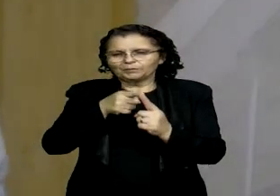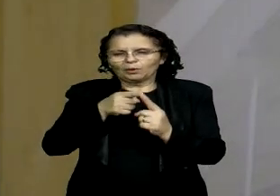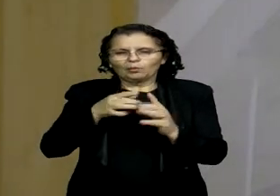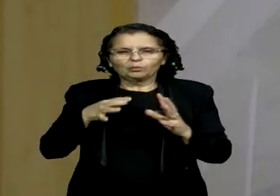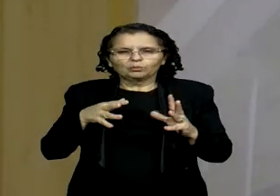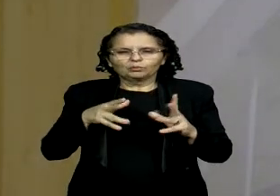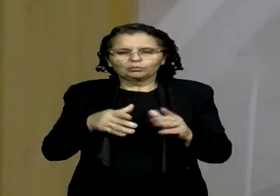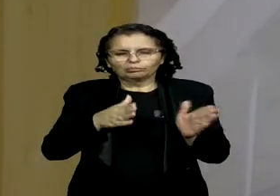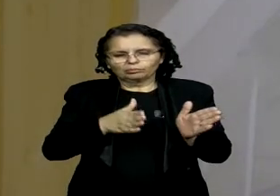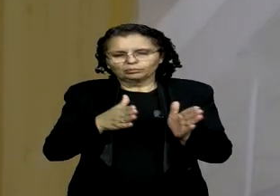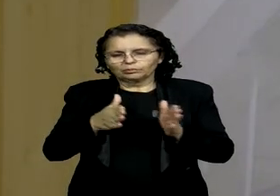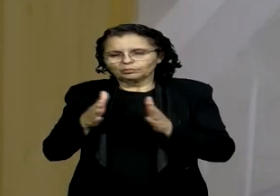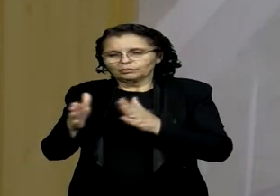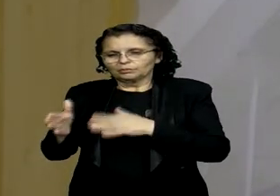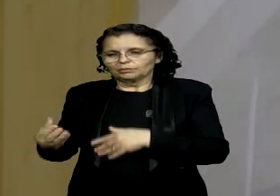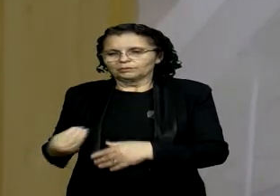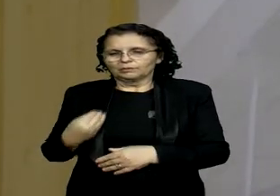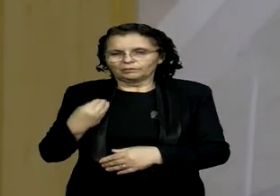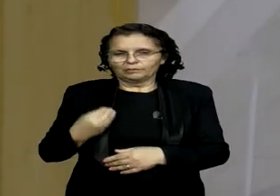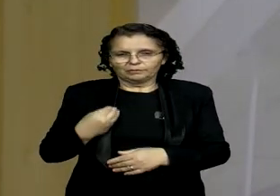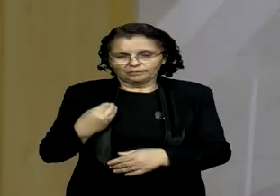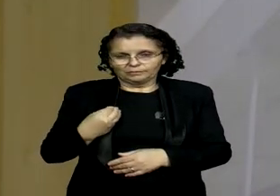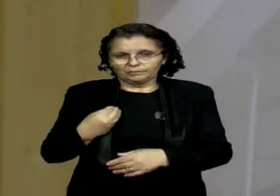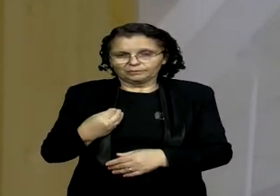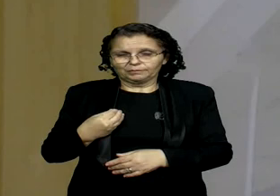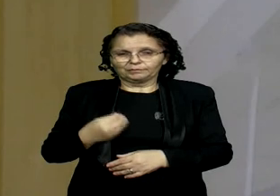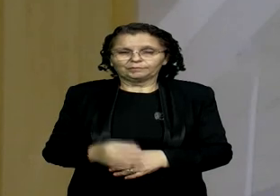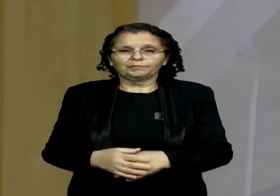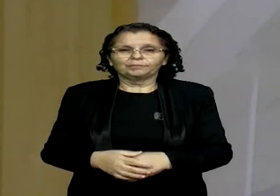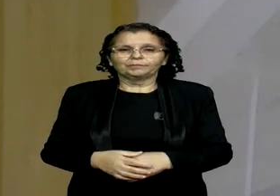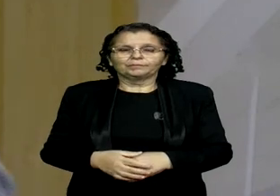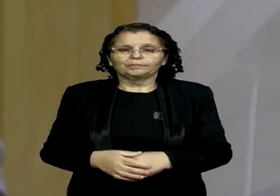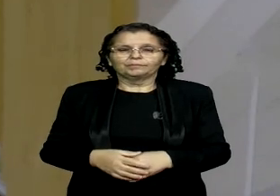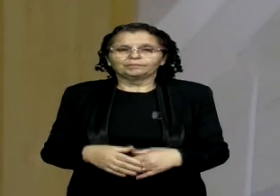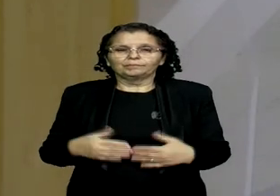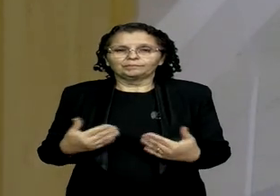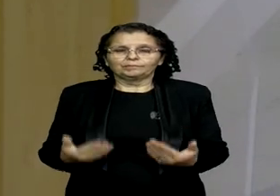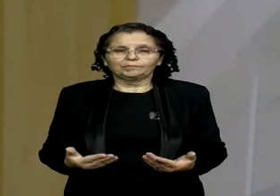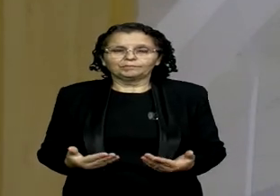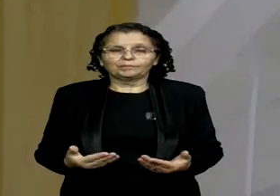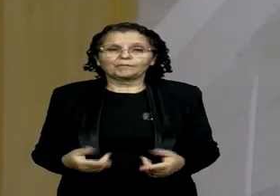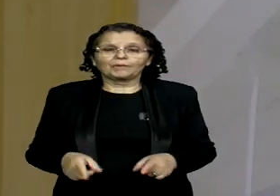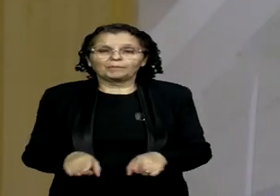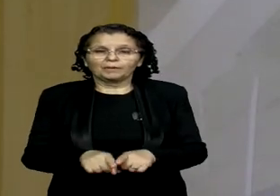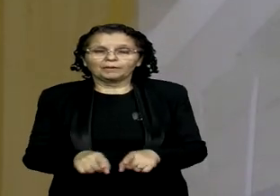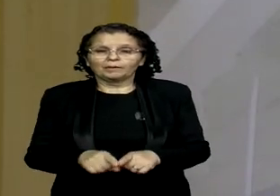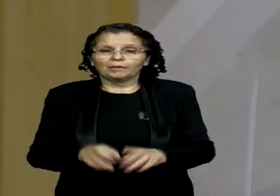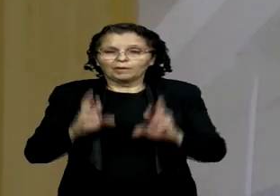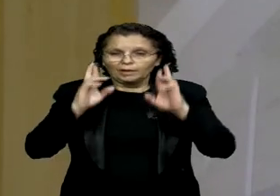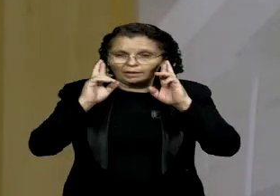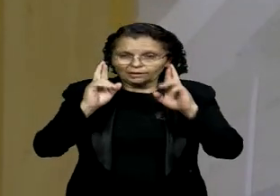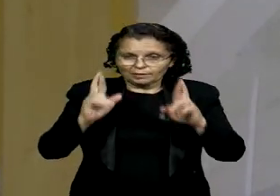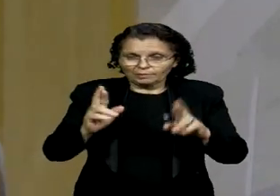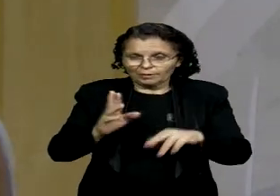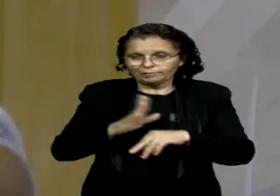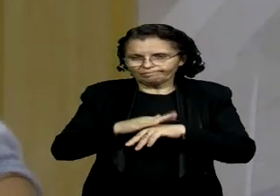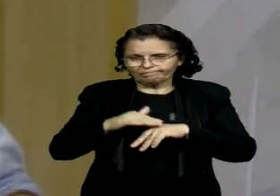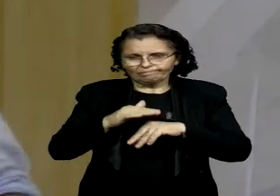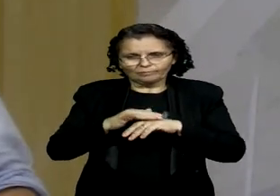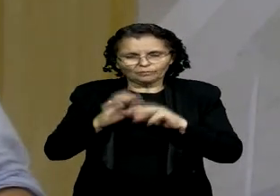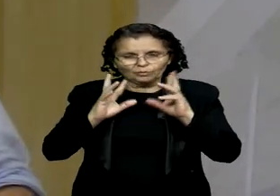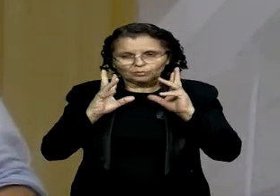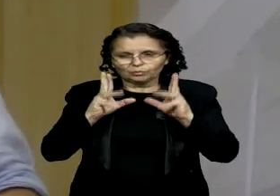para o andamento do Executivo. Então, também quero deixar aqui todo o meu respeito, todo o meu carinho, viu,